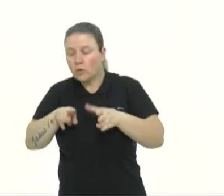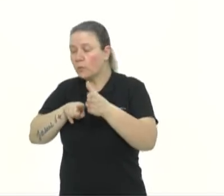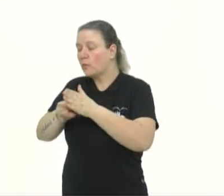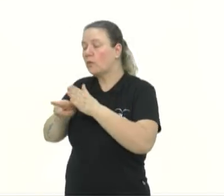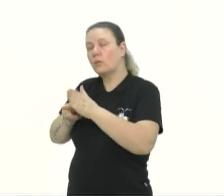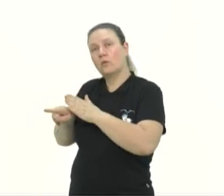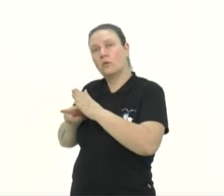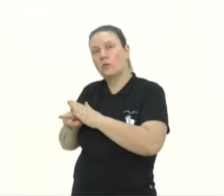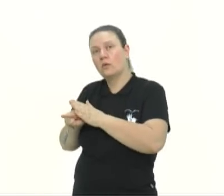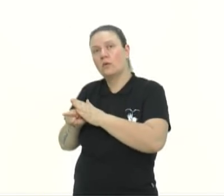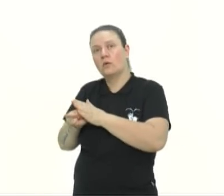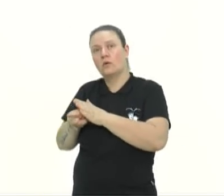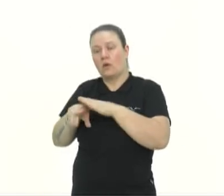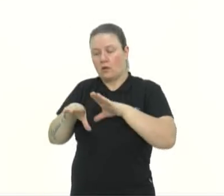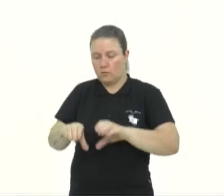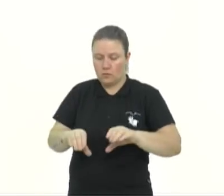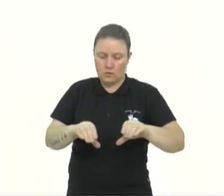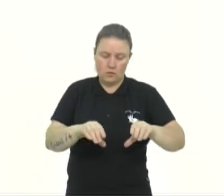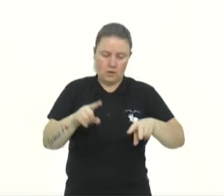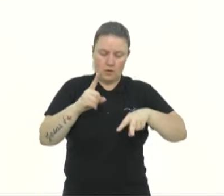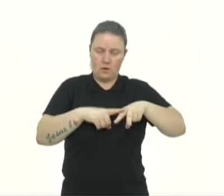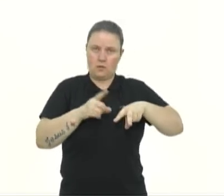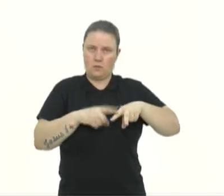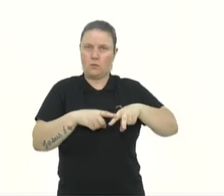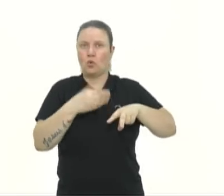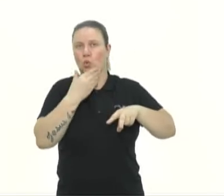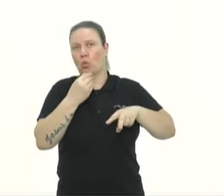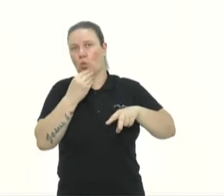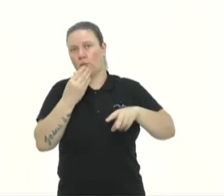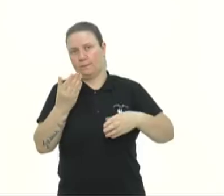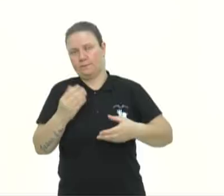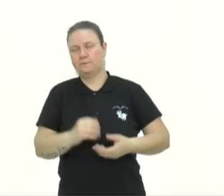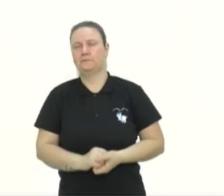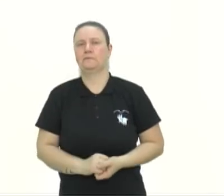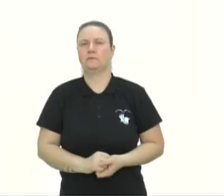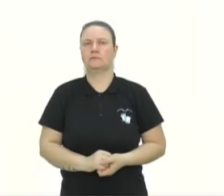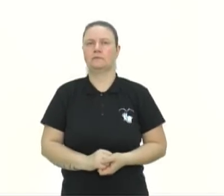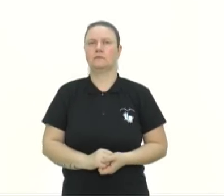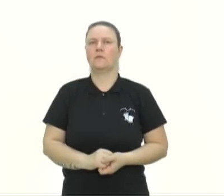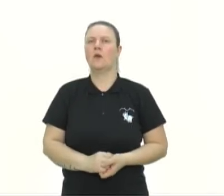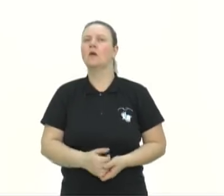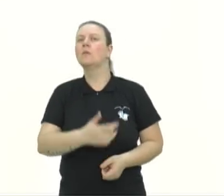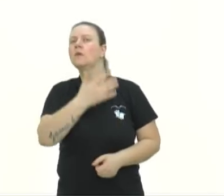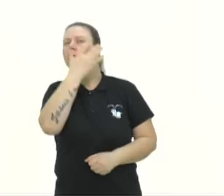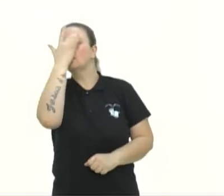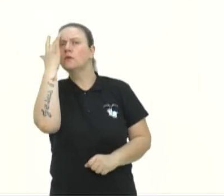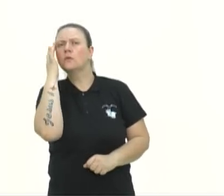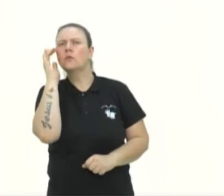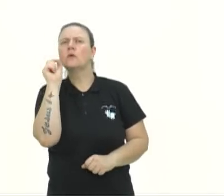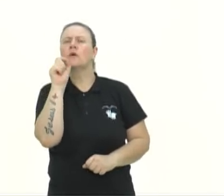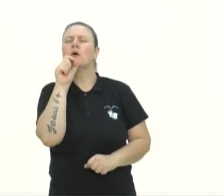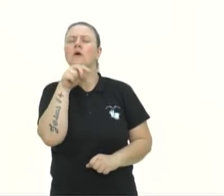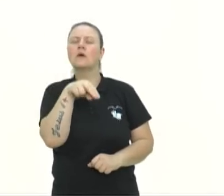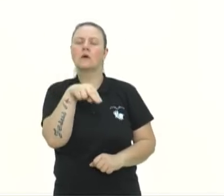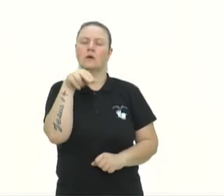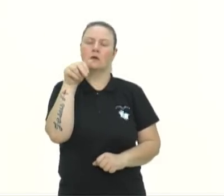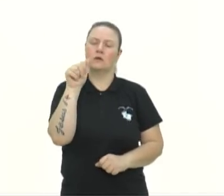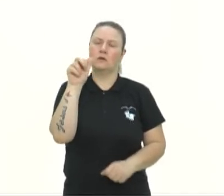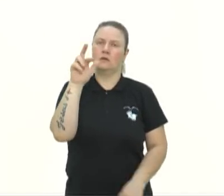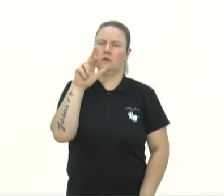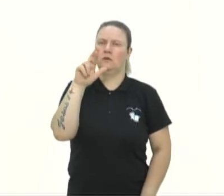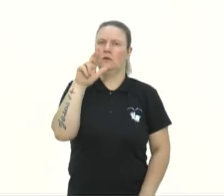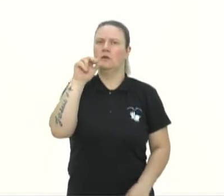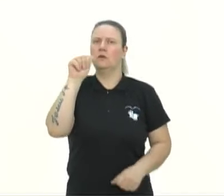perguntas e foi apertando a perna do caboclo. O narrador do caos é o quê? Ele é